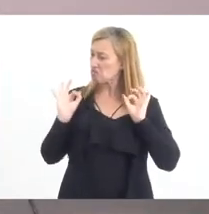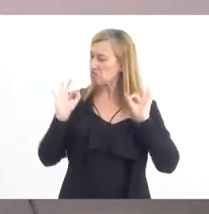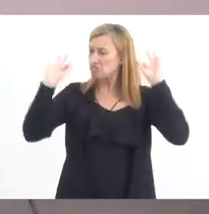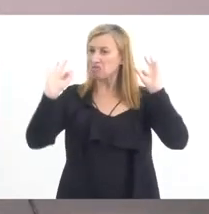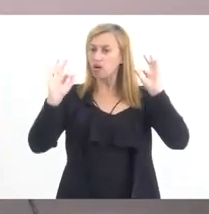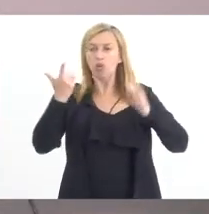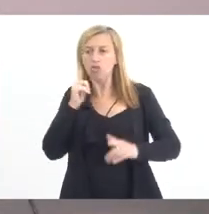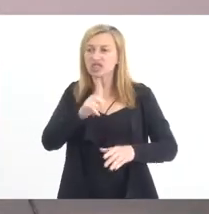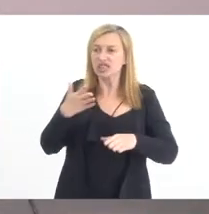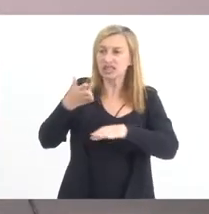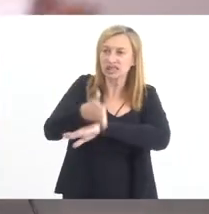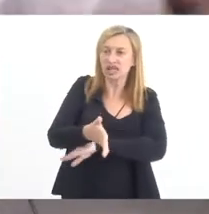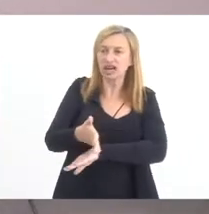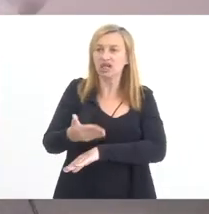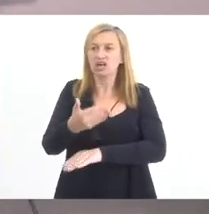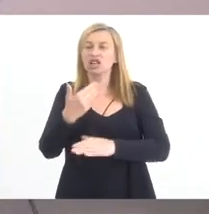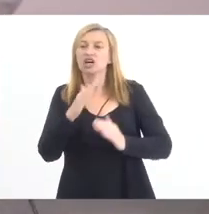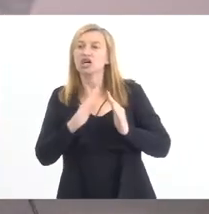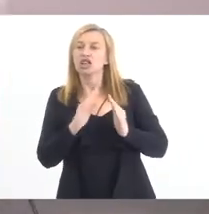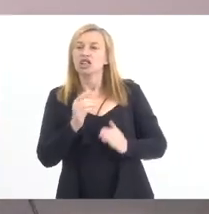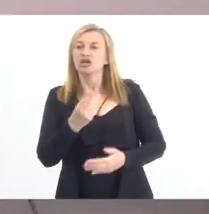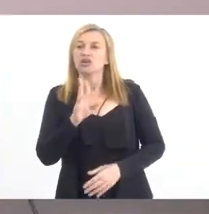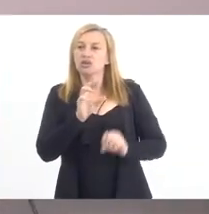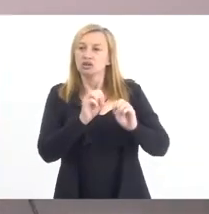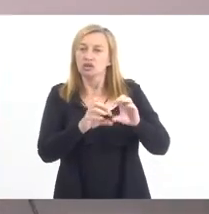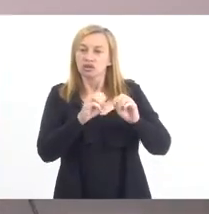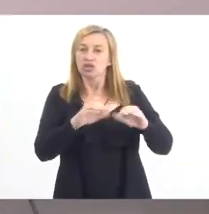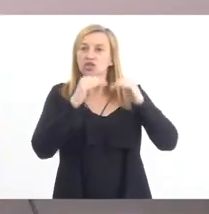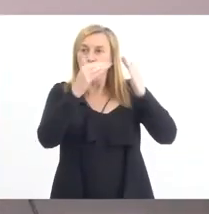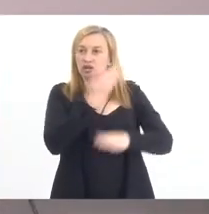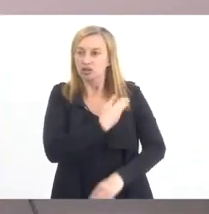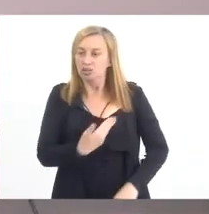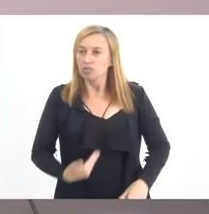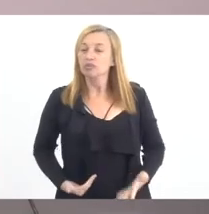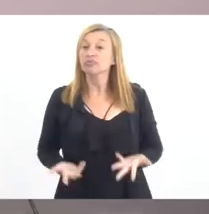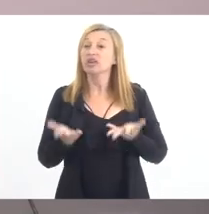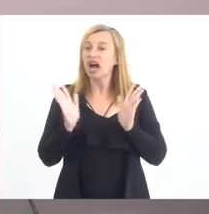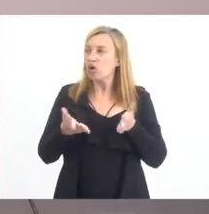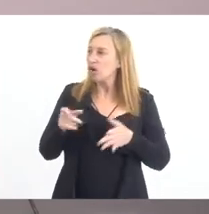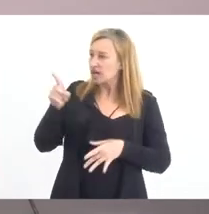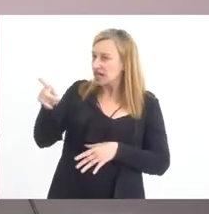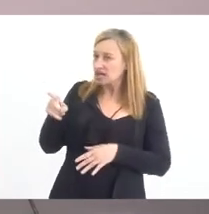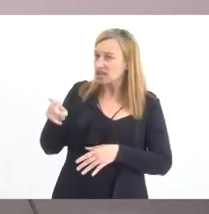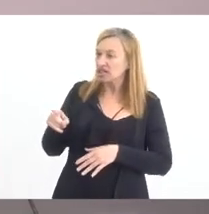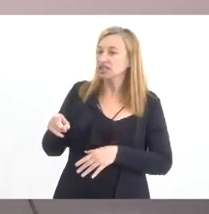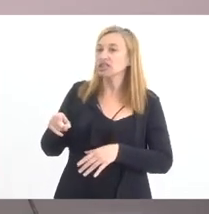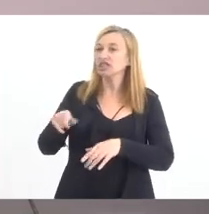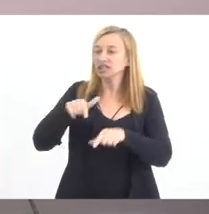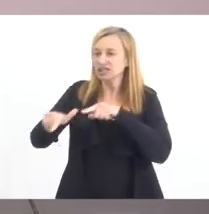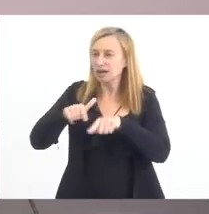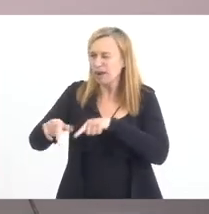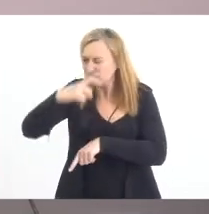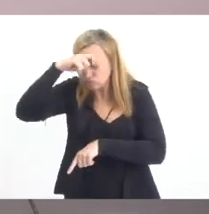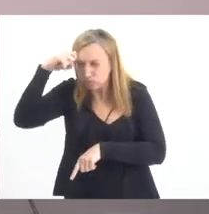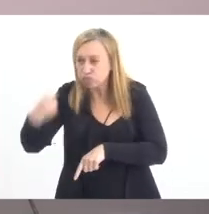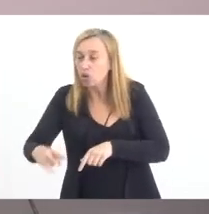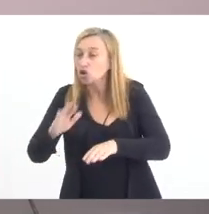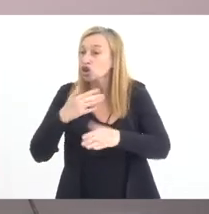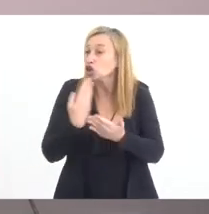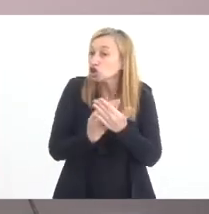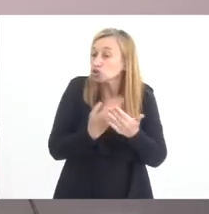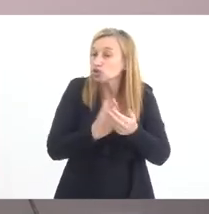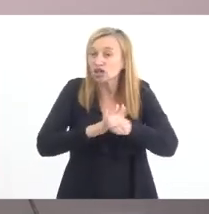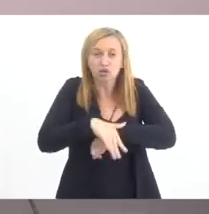entrar para a universidade pública. Agora, aquele morador da Zona Oeste, que tem que trabalhar o dia inteiro e estudar à noite, esse não consegue